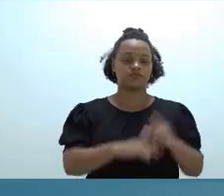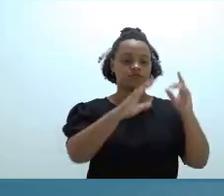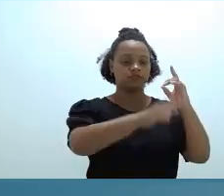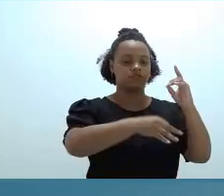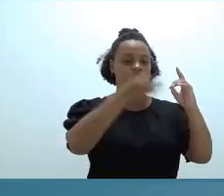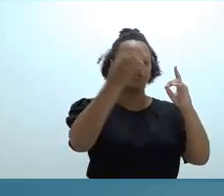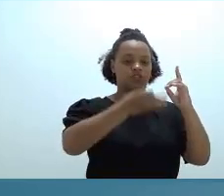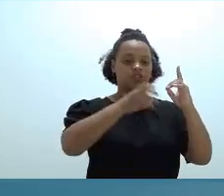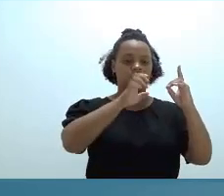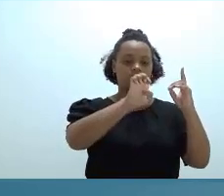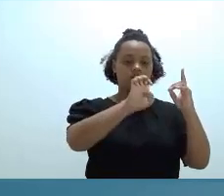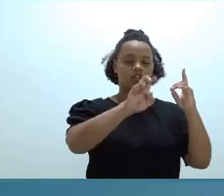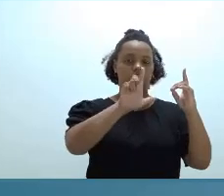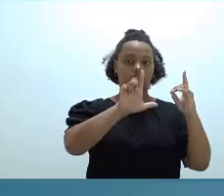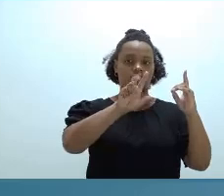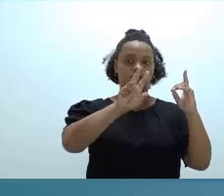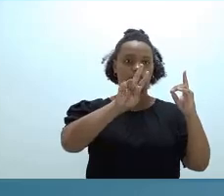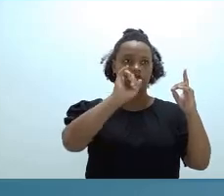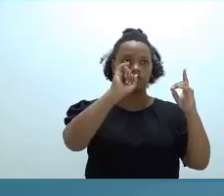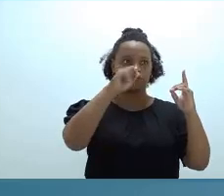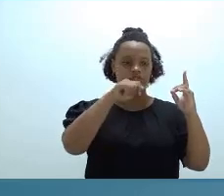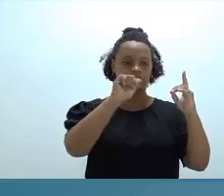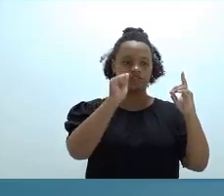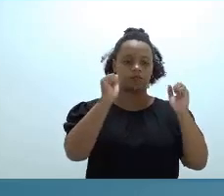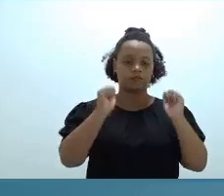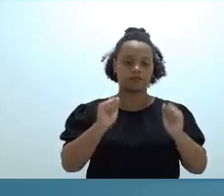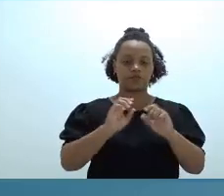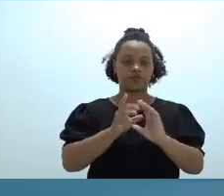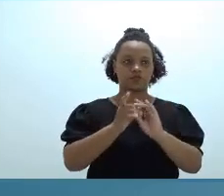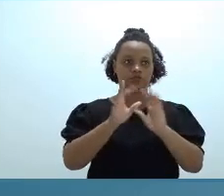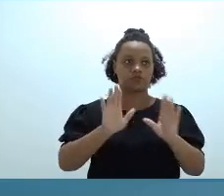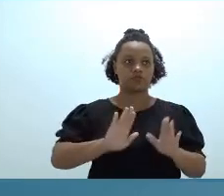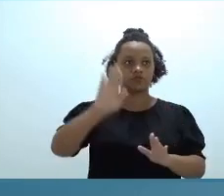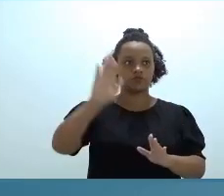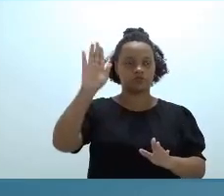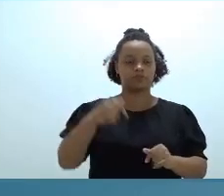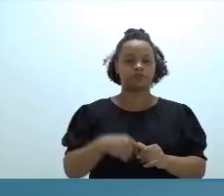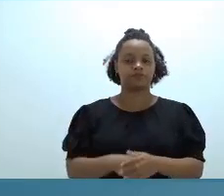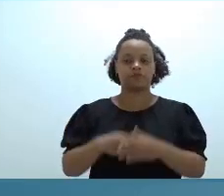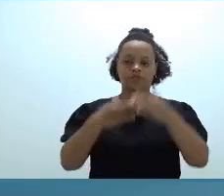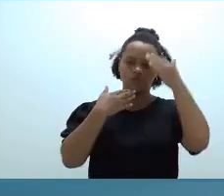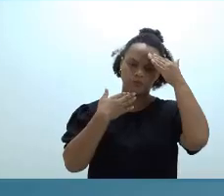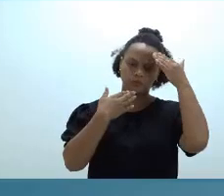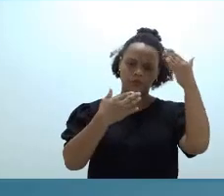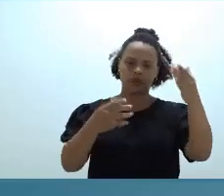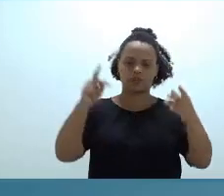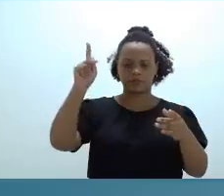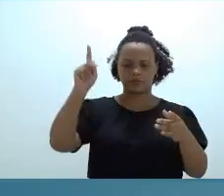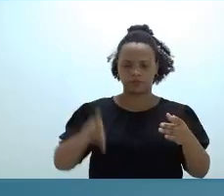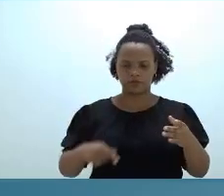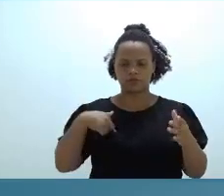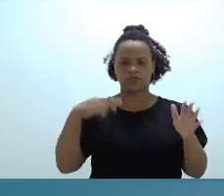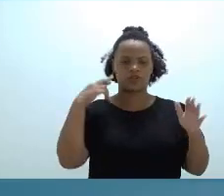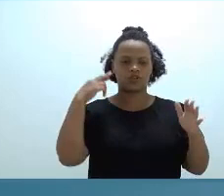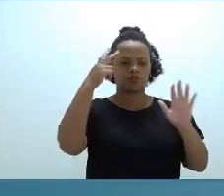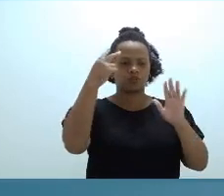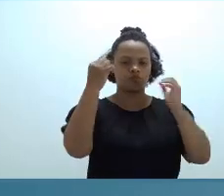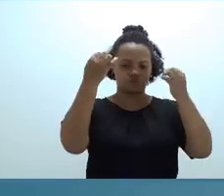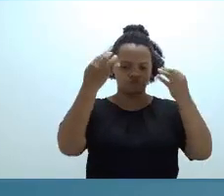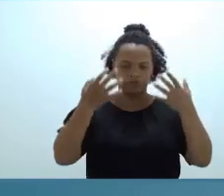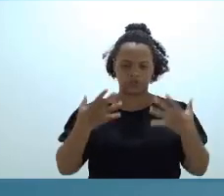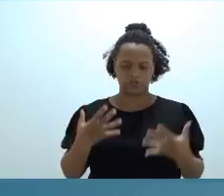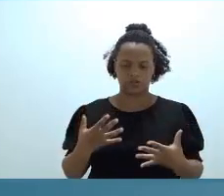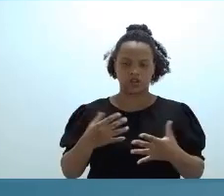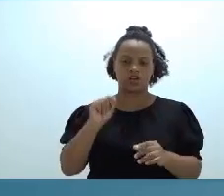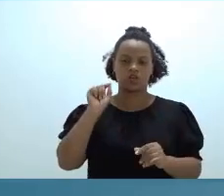tem a palavra. Obrigada, senhor presidente. Então, eu começo a fazer e relatar o feito. Trata-se